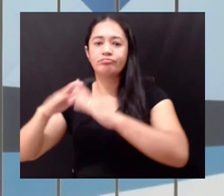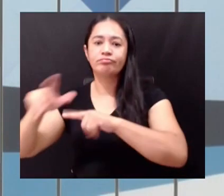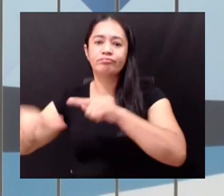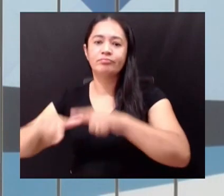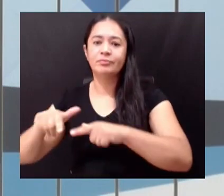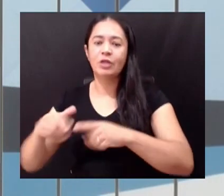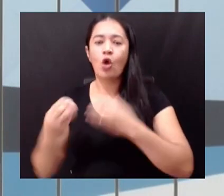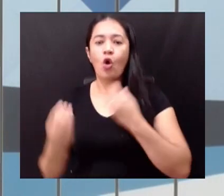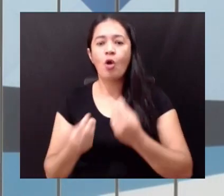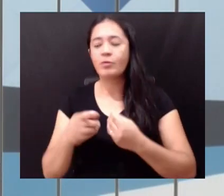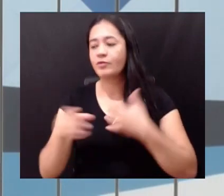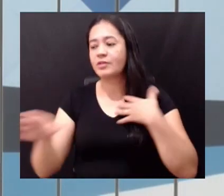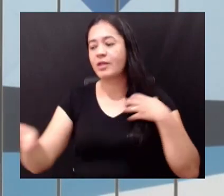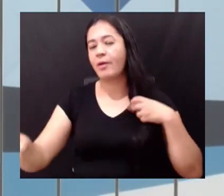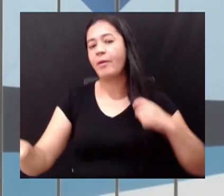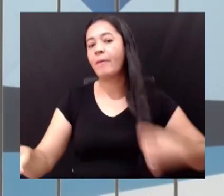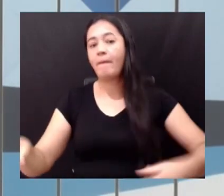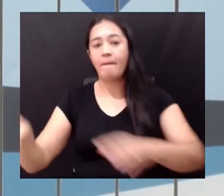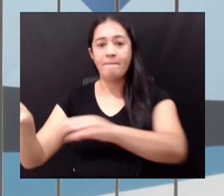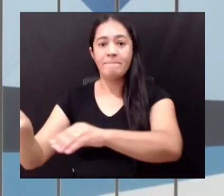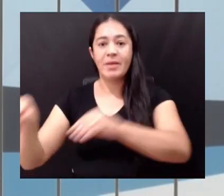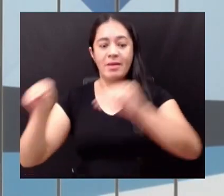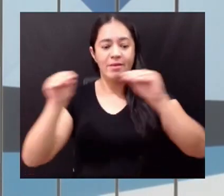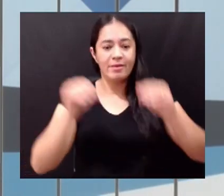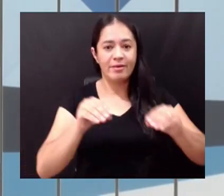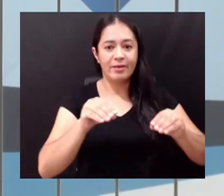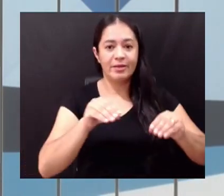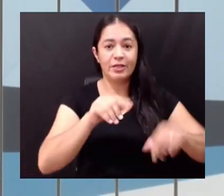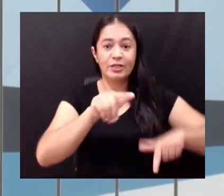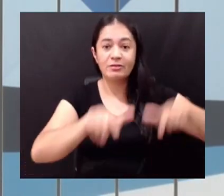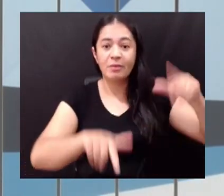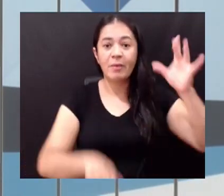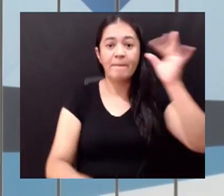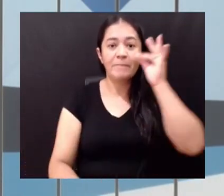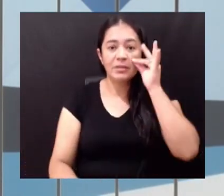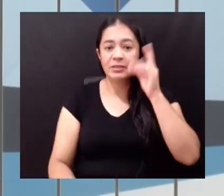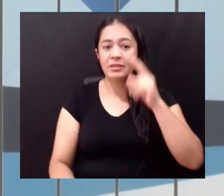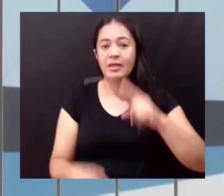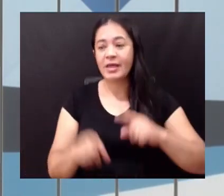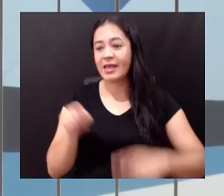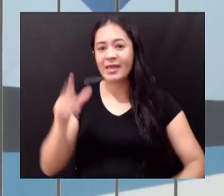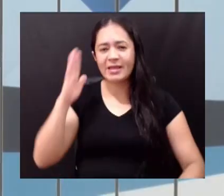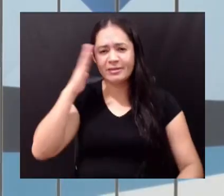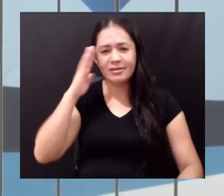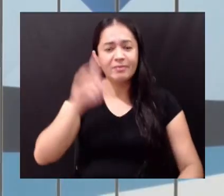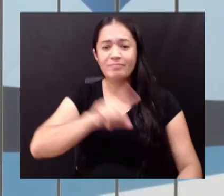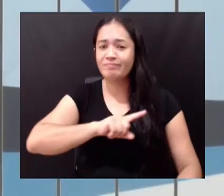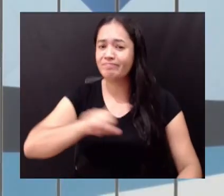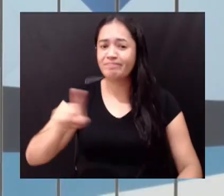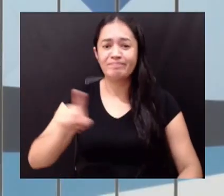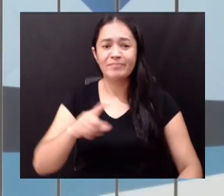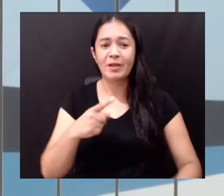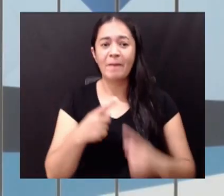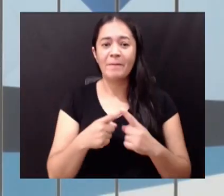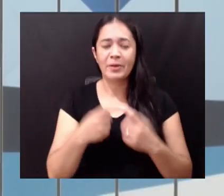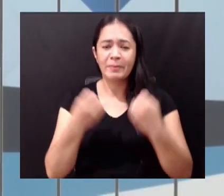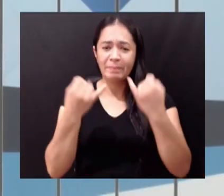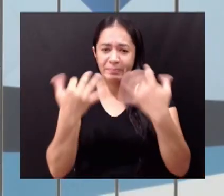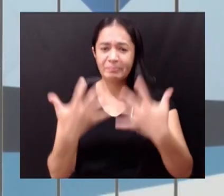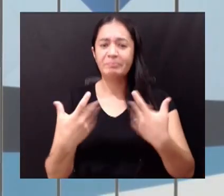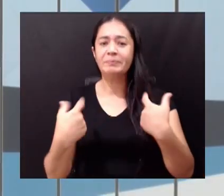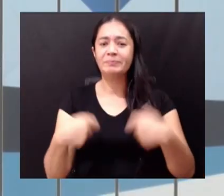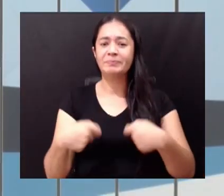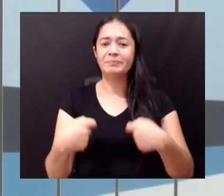e entende que ele já sabe, que é implícito o que ele tem que fazer? Não é, né? Então, o óbvio tem que ser dito muitas vezes, né, Carla?